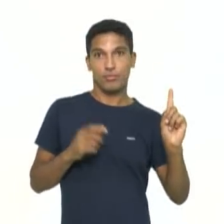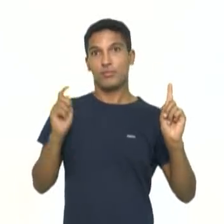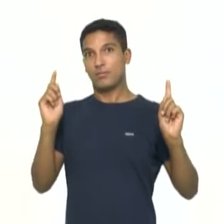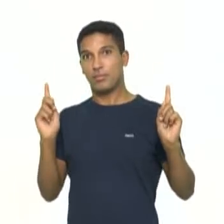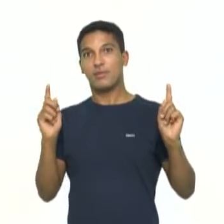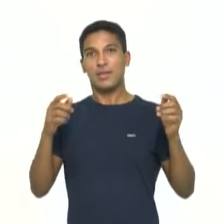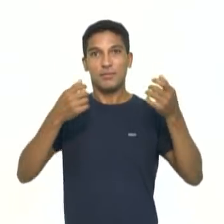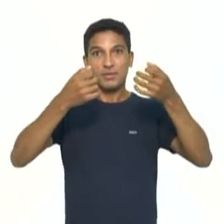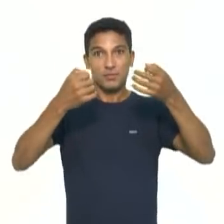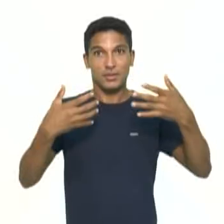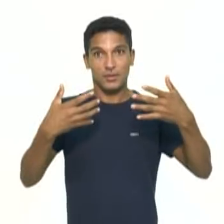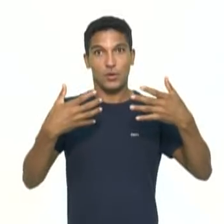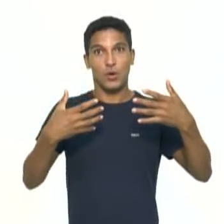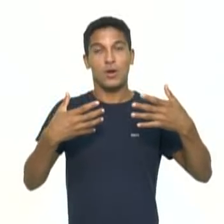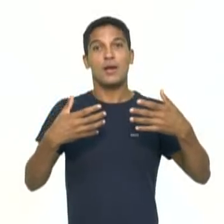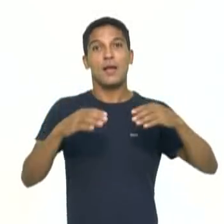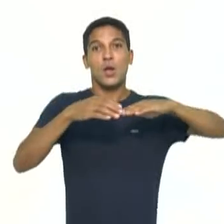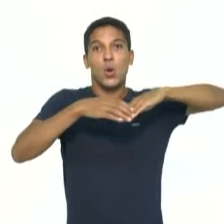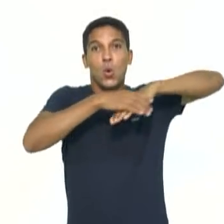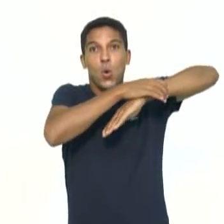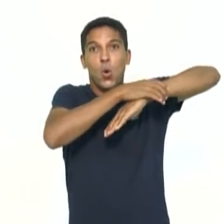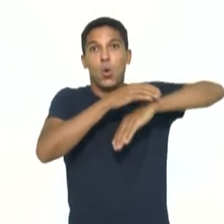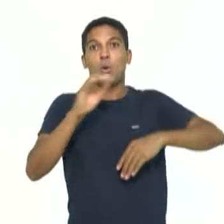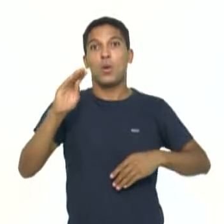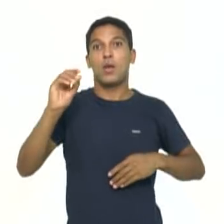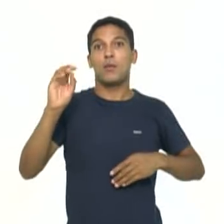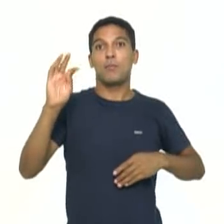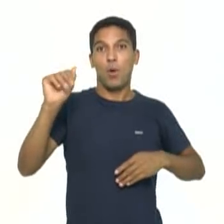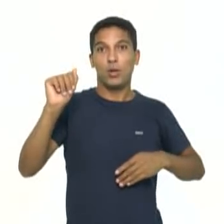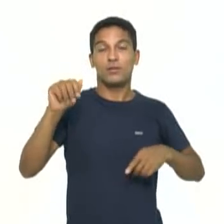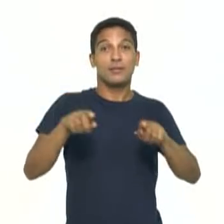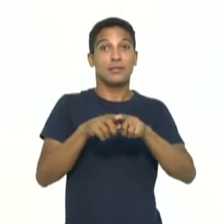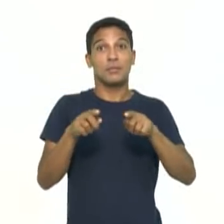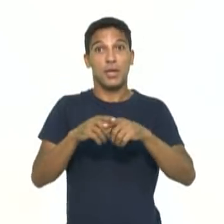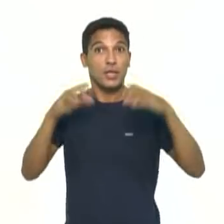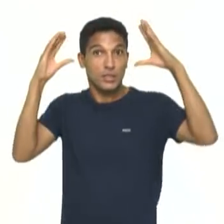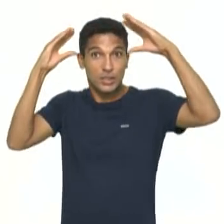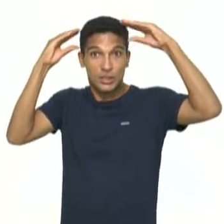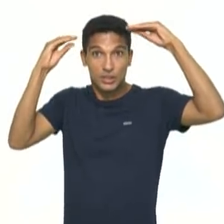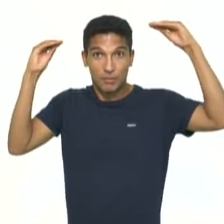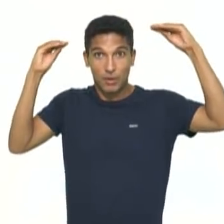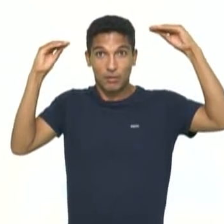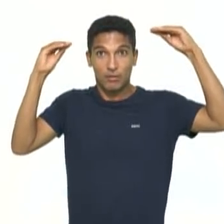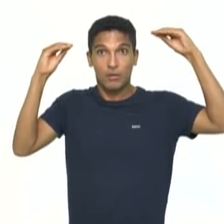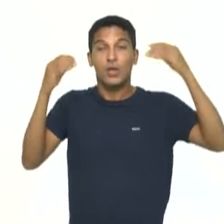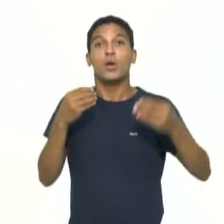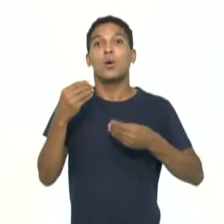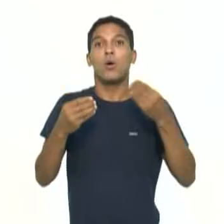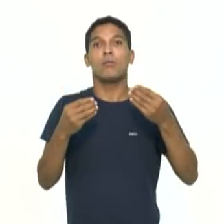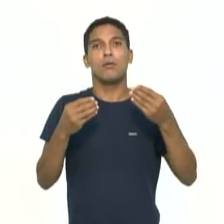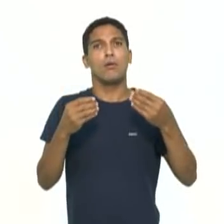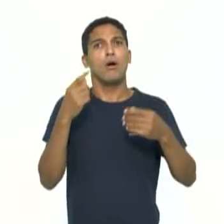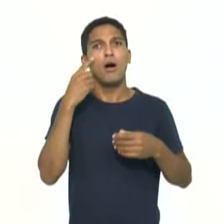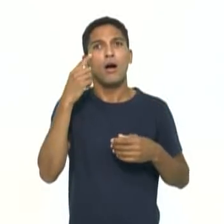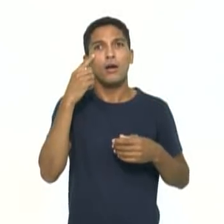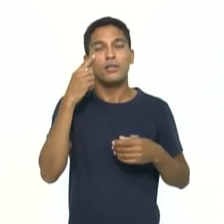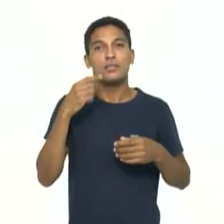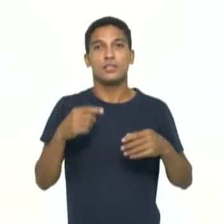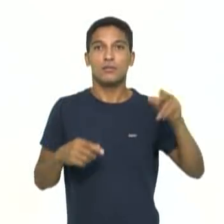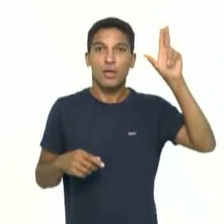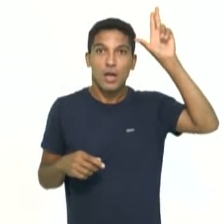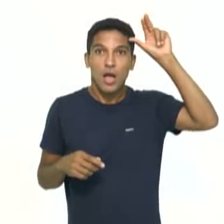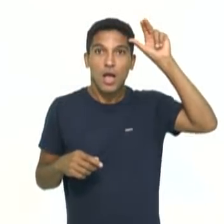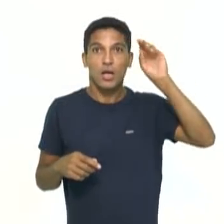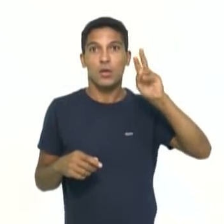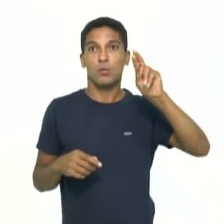o chapéu. O chapéu era feito, né, da pança do burro. Olha só. E daí,